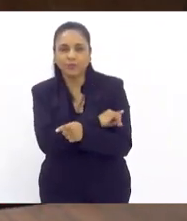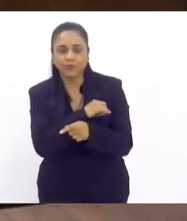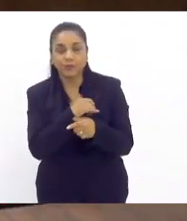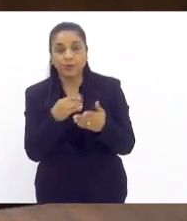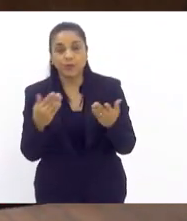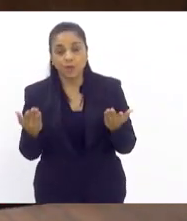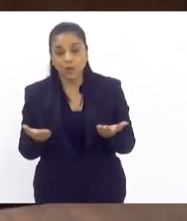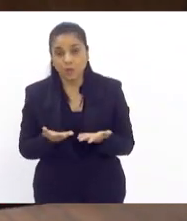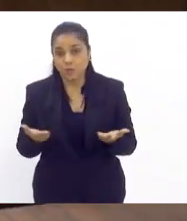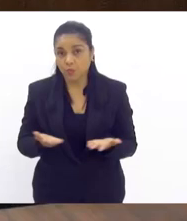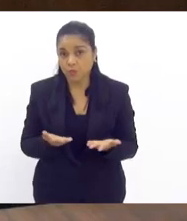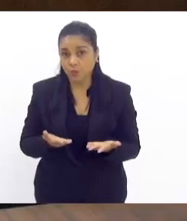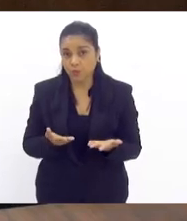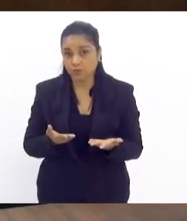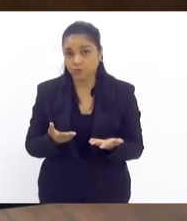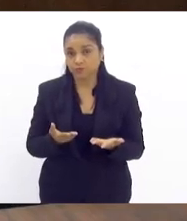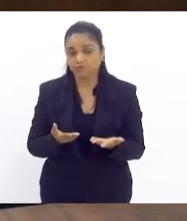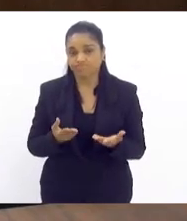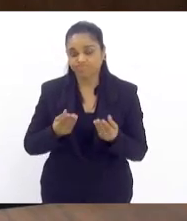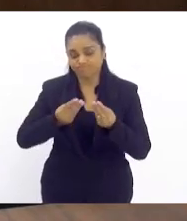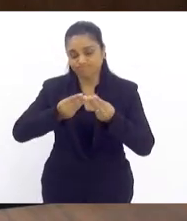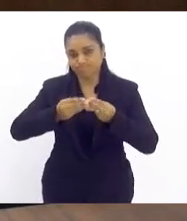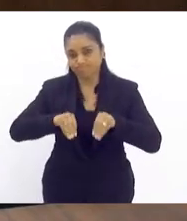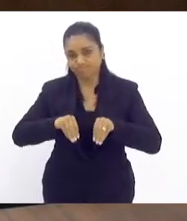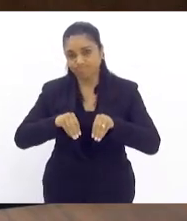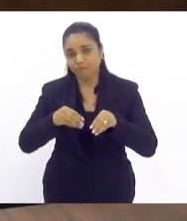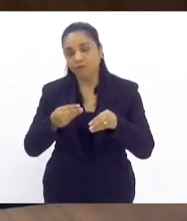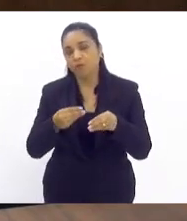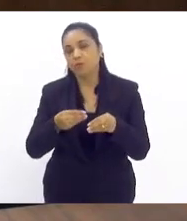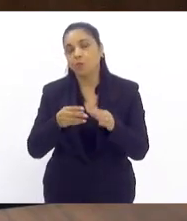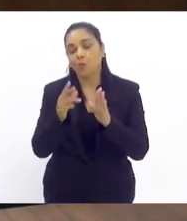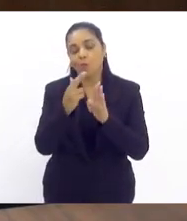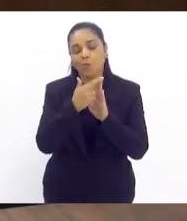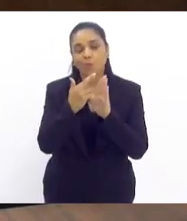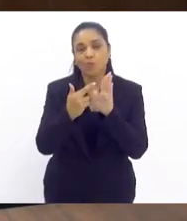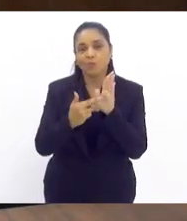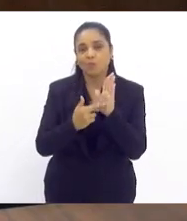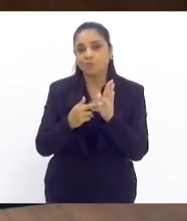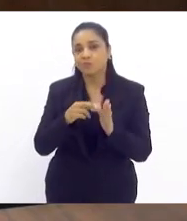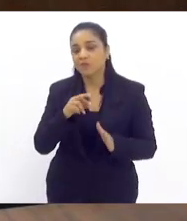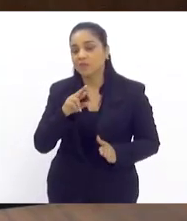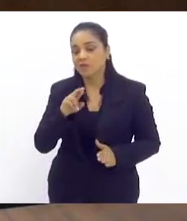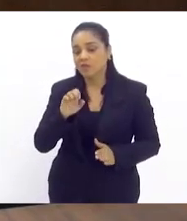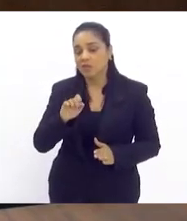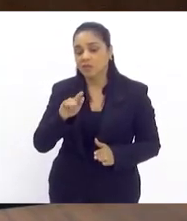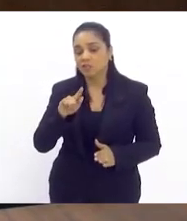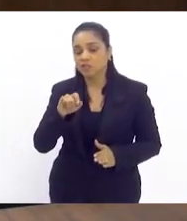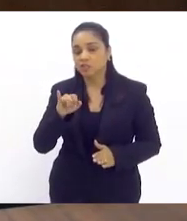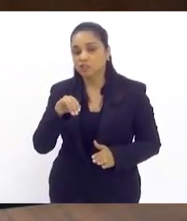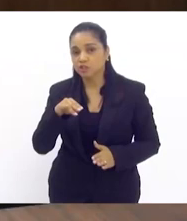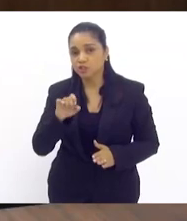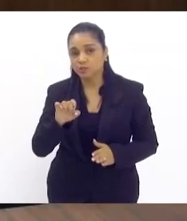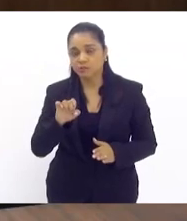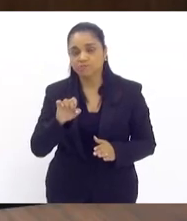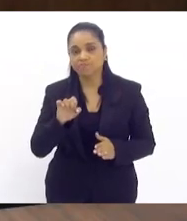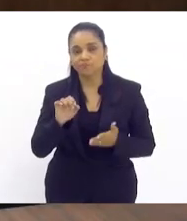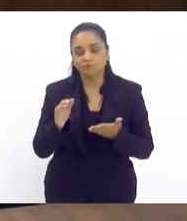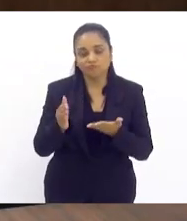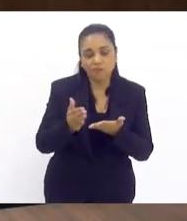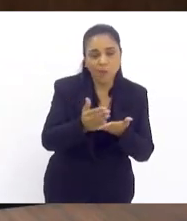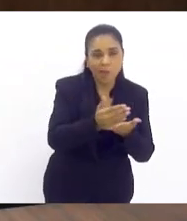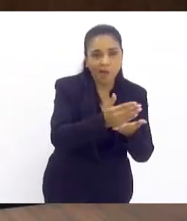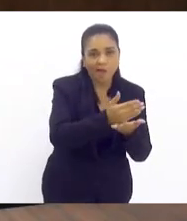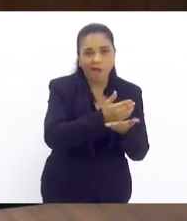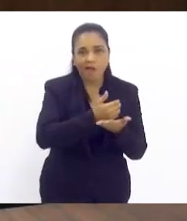o Estado hoje esteja no regime de recuperação fiscal. Nós vivemos aqui um caos